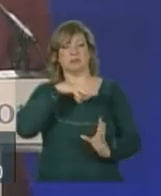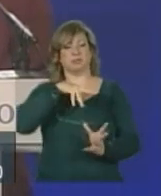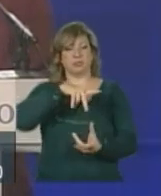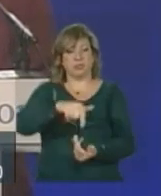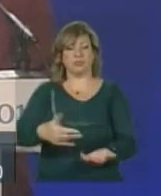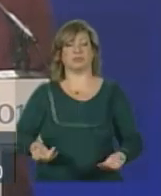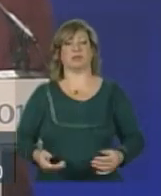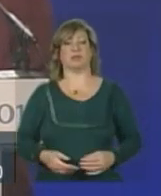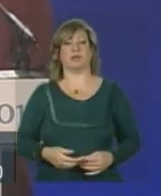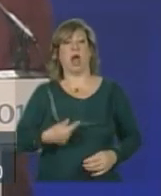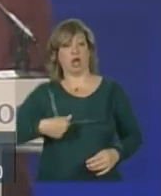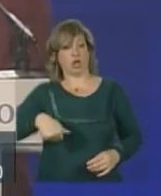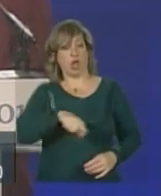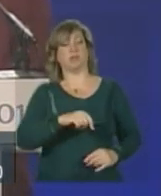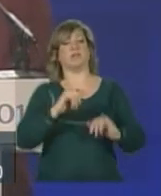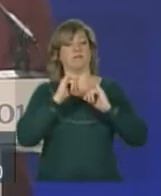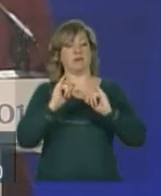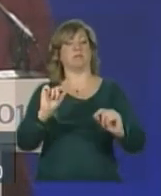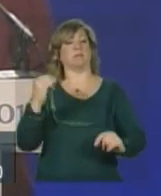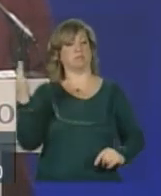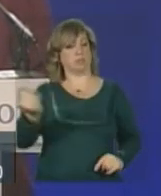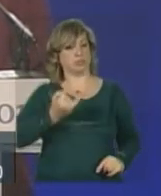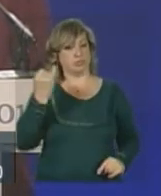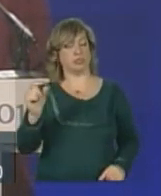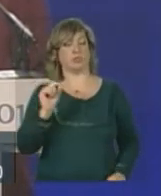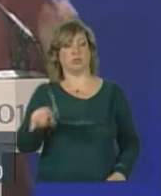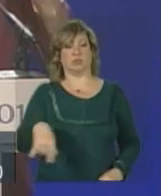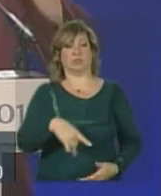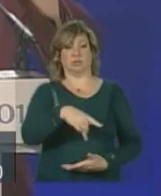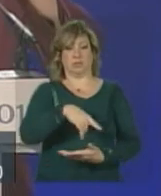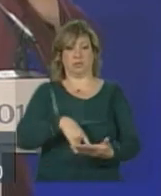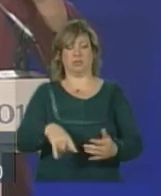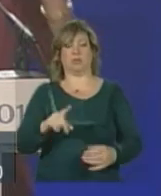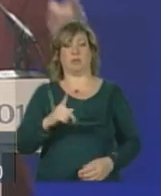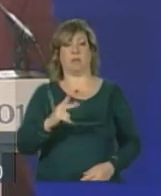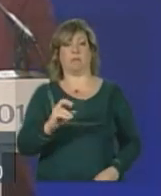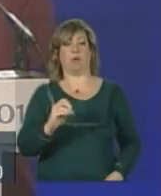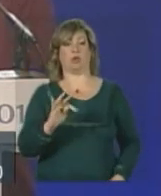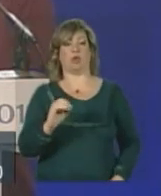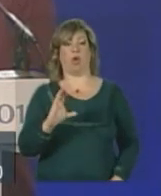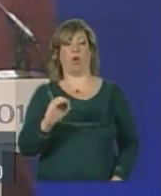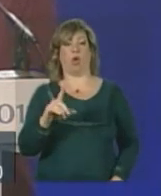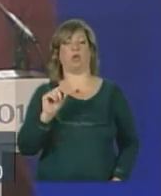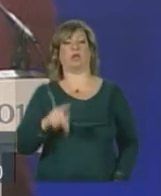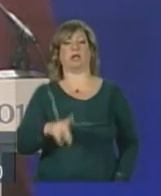Nós afirmamos a importância do segunda rodada do protocolo de Quioto